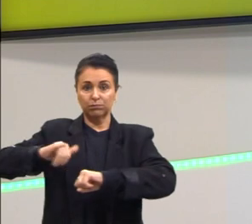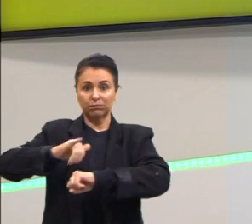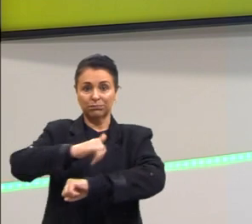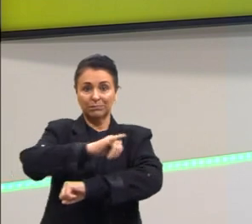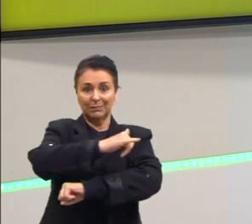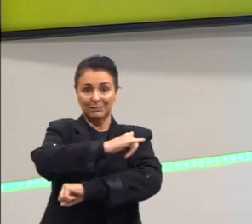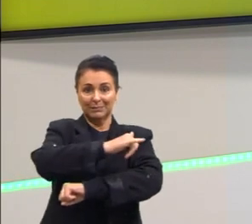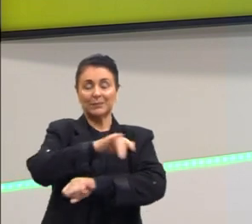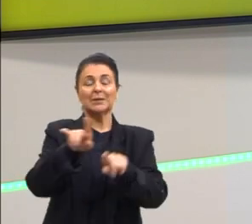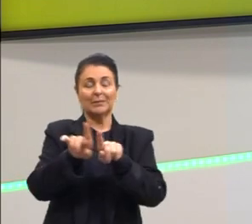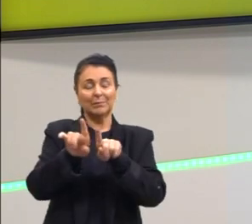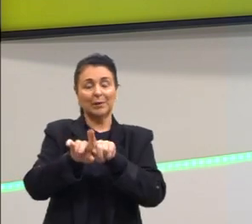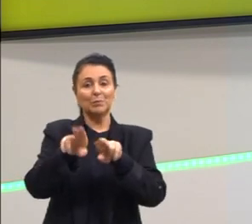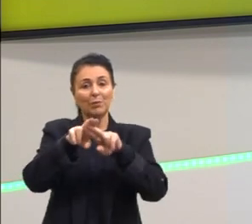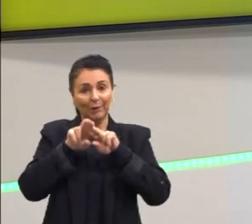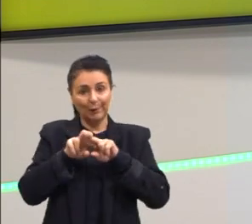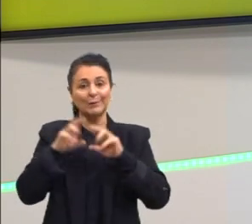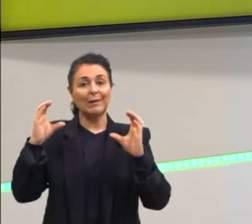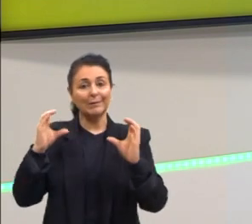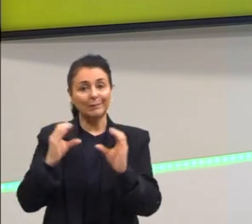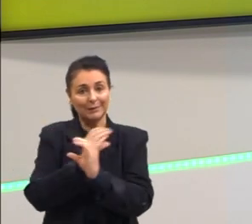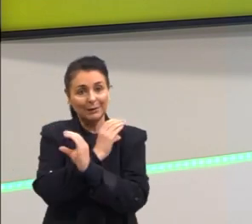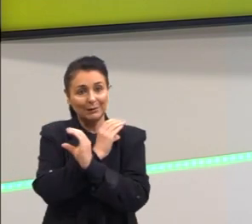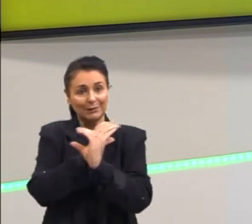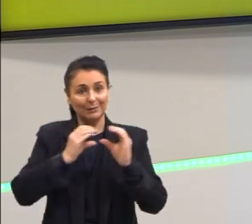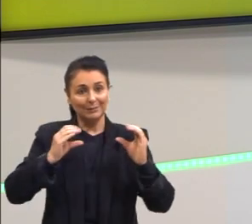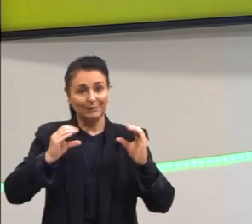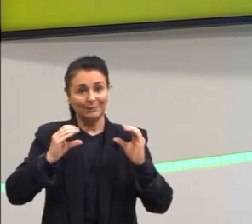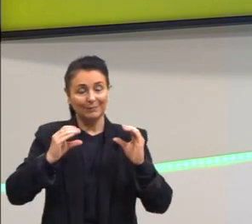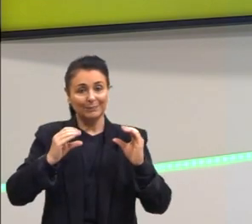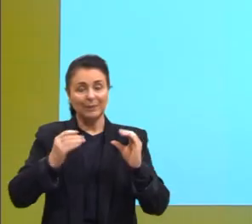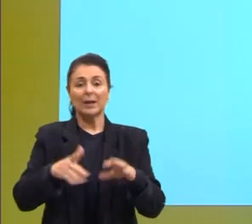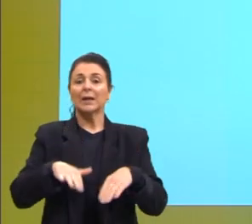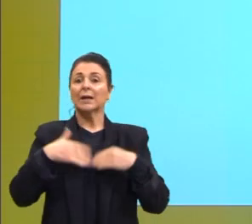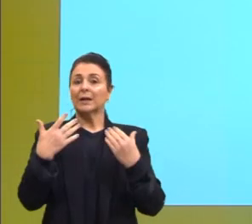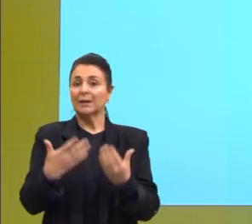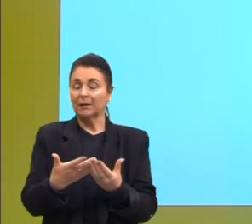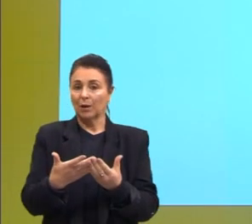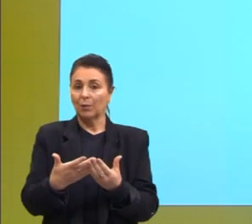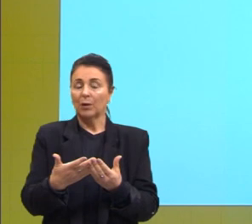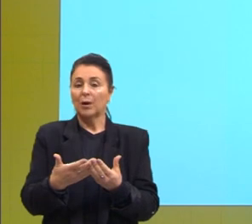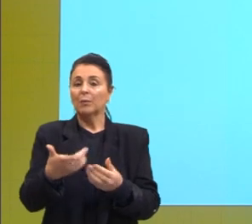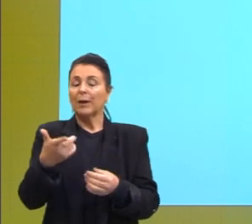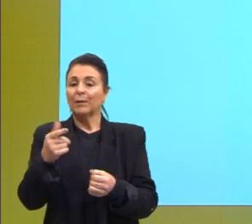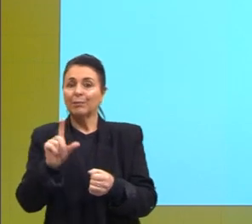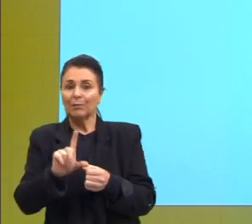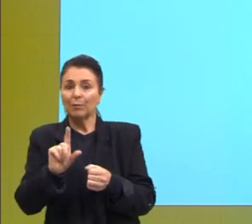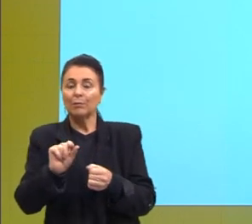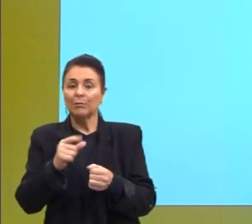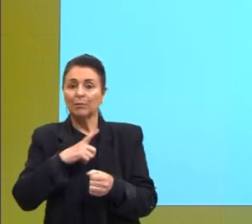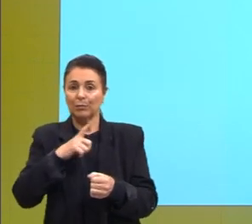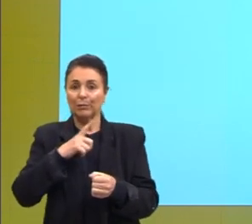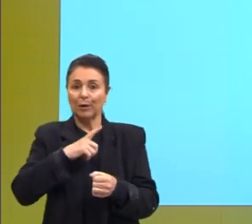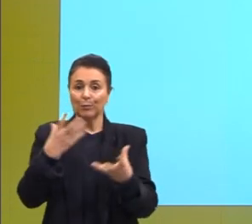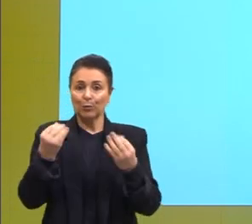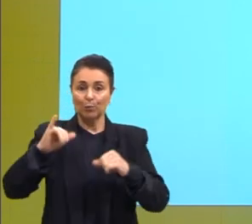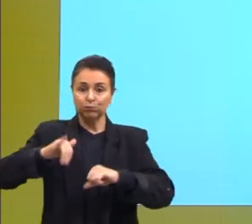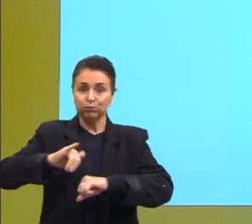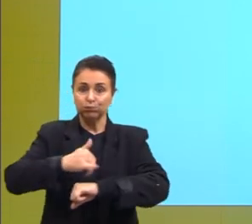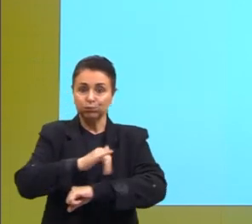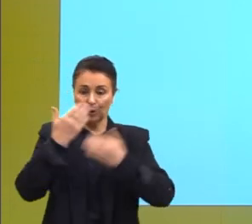excesso de fugir de consumo de calorias então para não gerar como as pessoas devem realizar exercícios para gastar as calorias